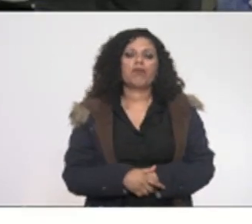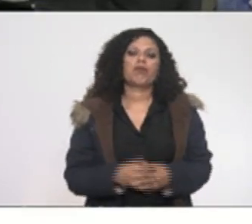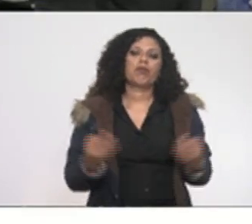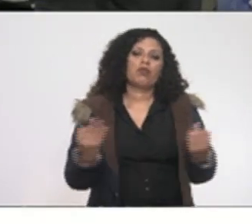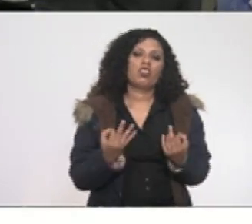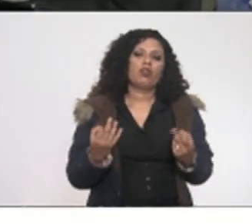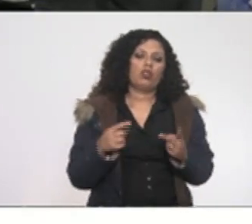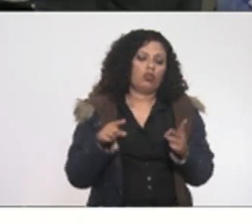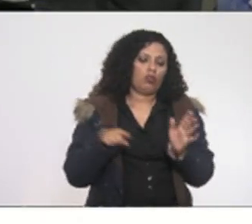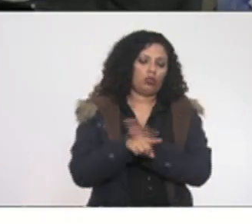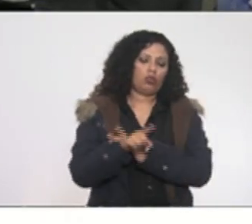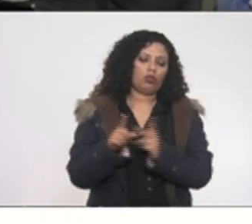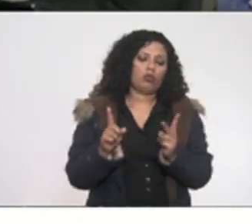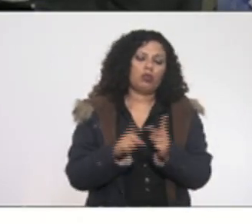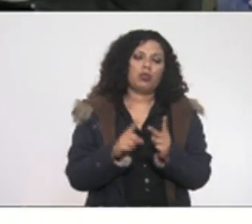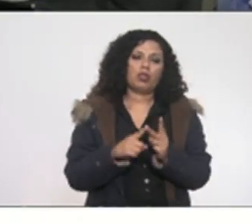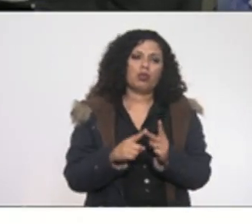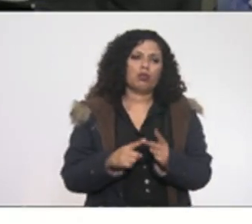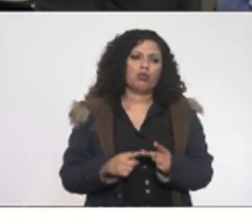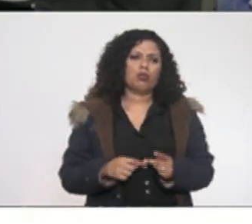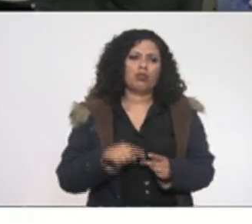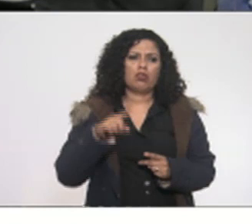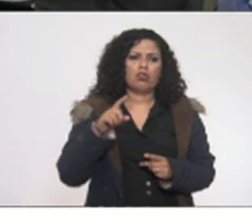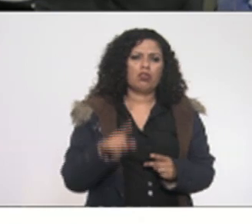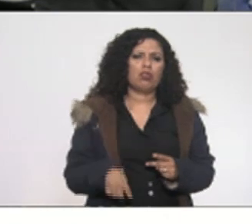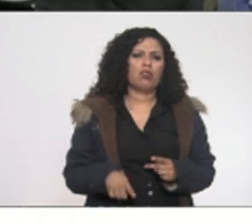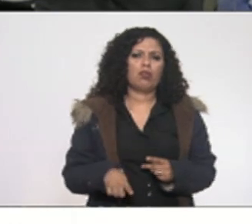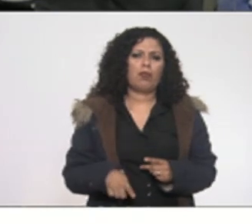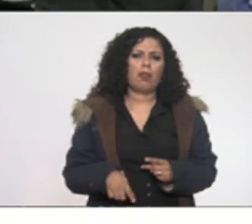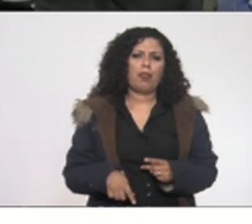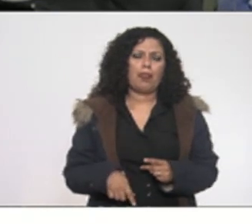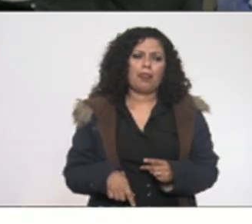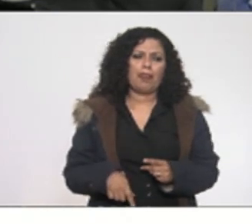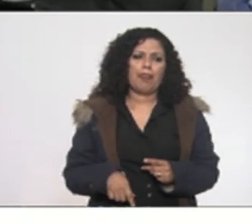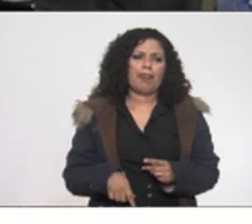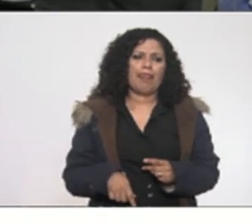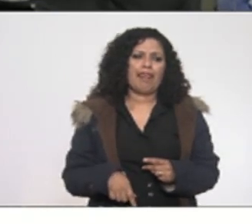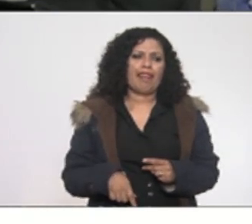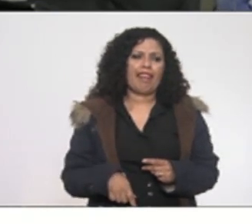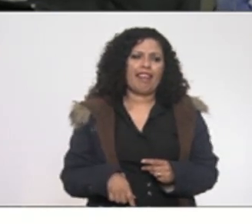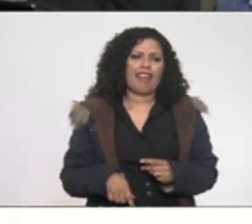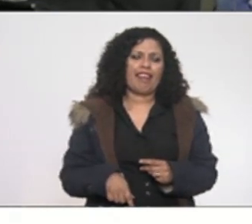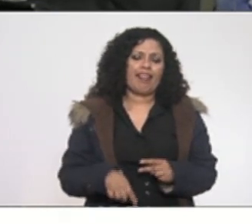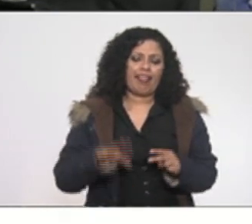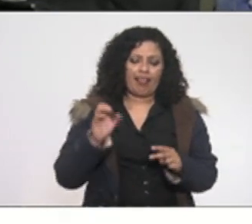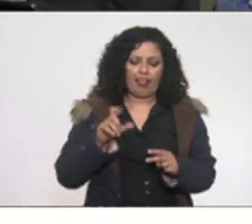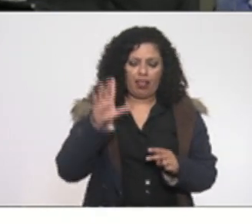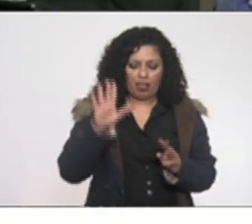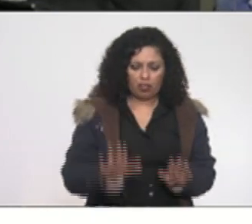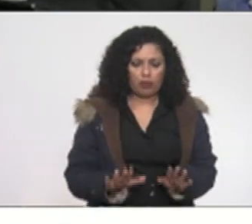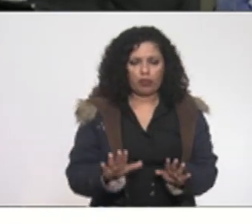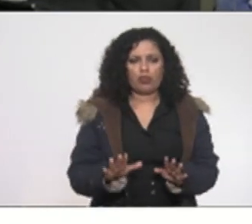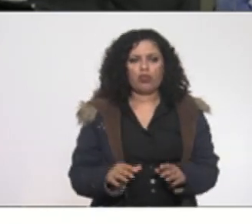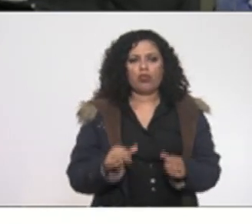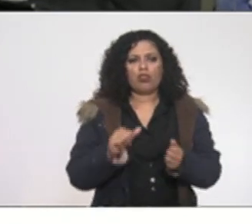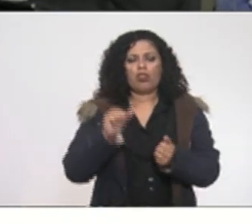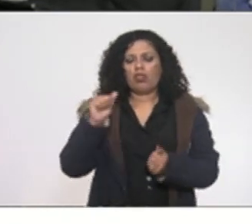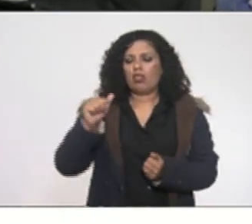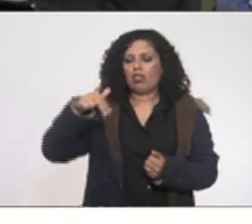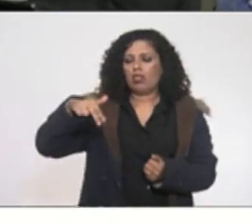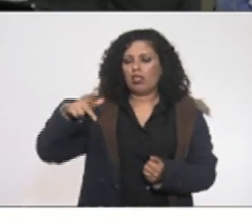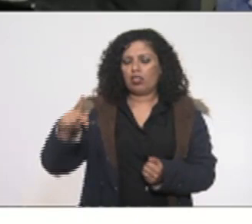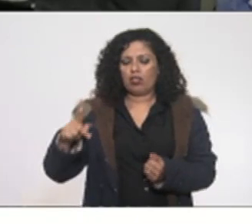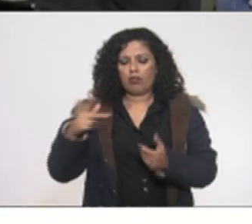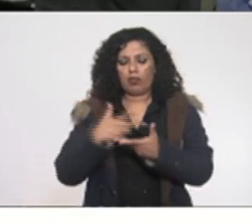Uma segunda pergunta e última. É estabelecido... Especialmente com a Secretaria. Perfeito. É estabelecido por parte da ANP algum